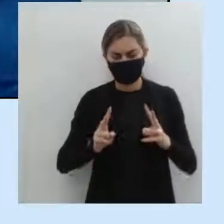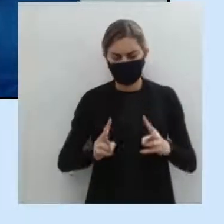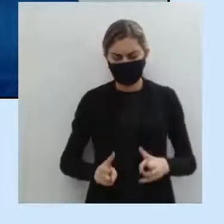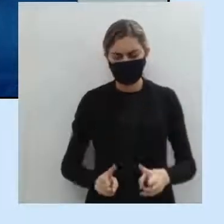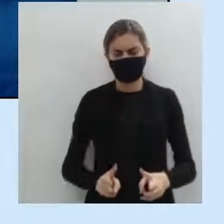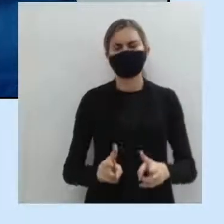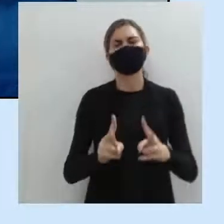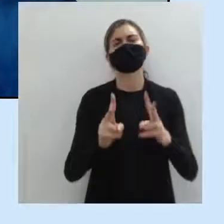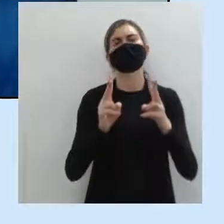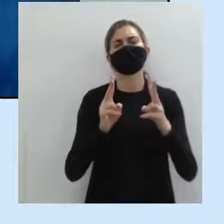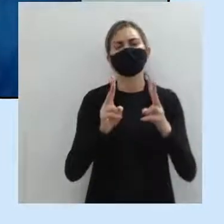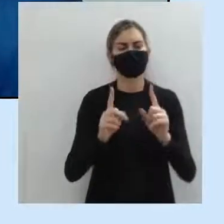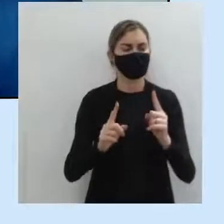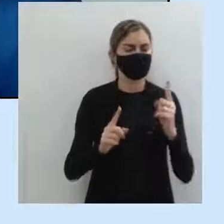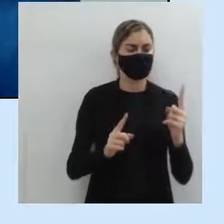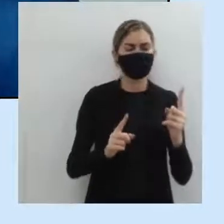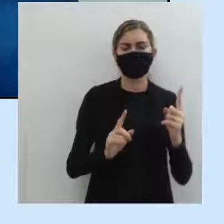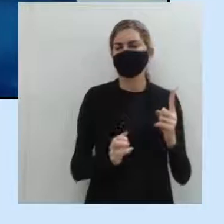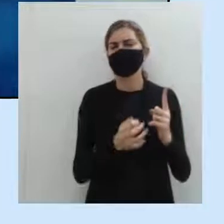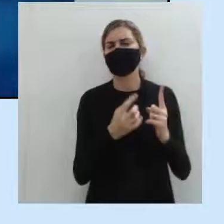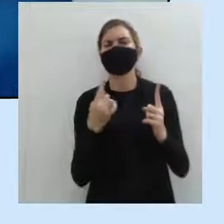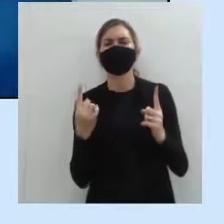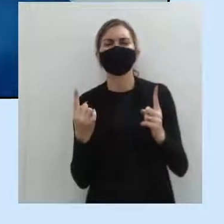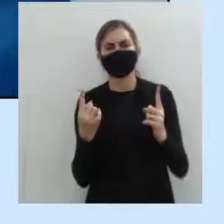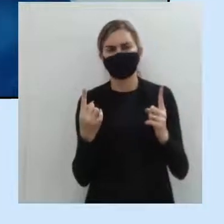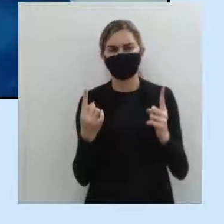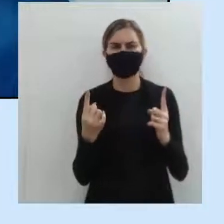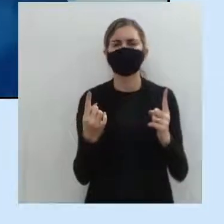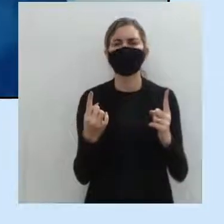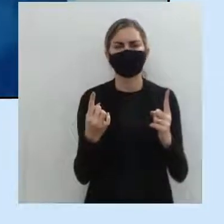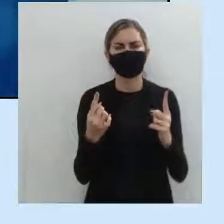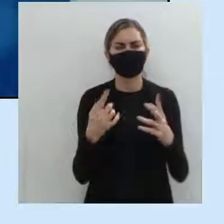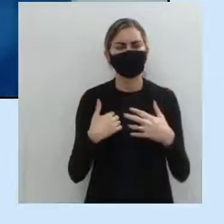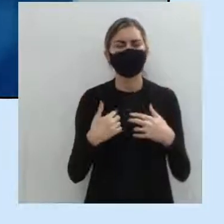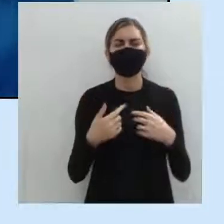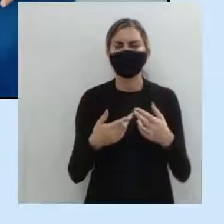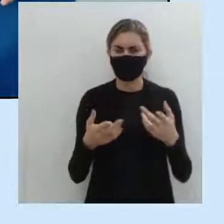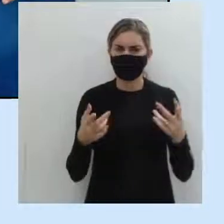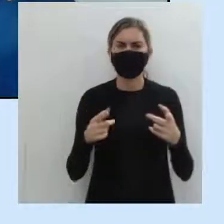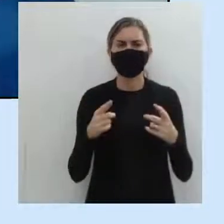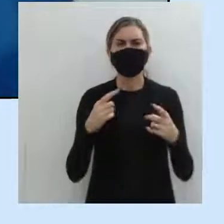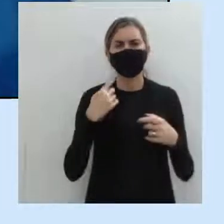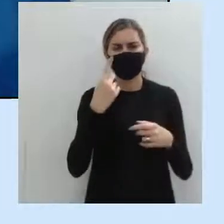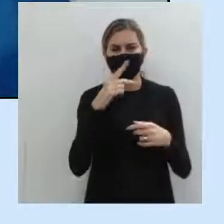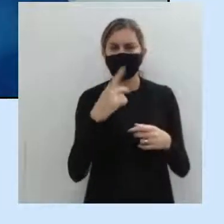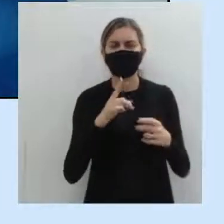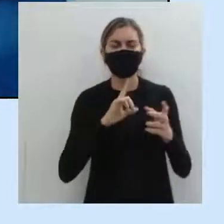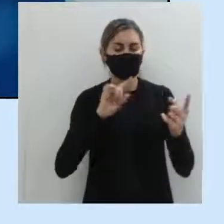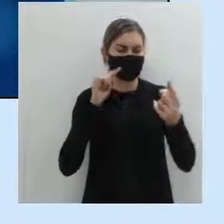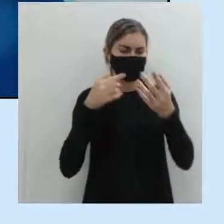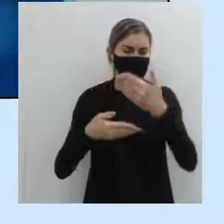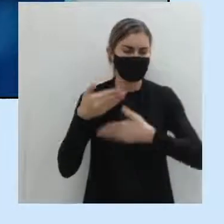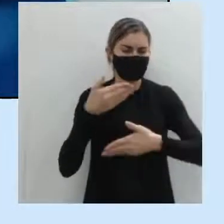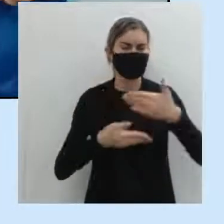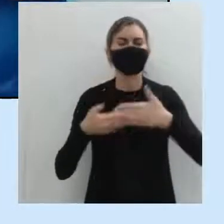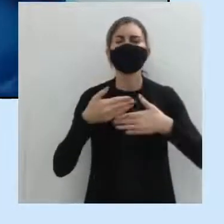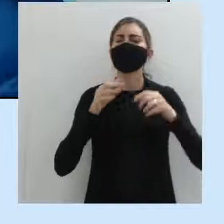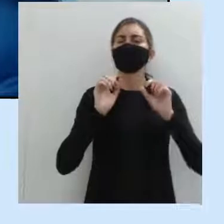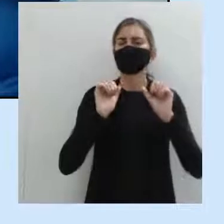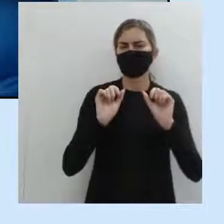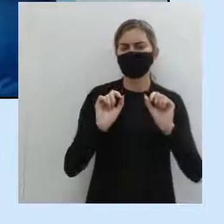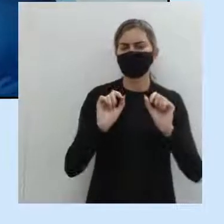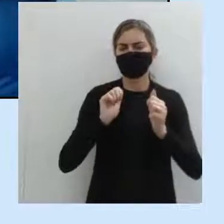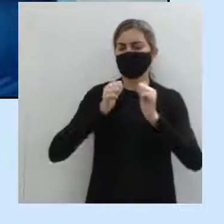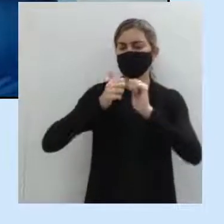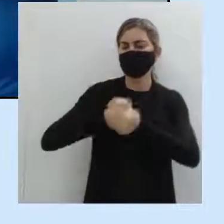acompanha tanto um quanto o outro. A performance ali, ó, está relacionada muito